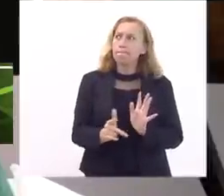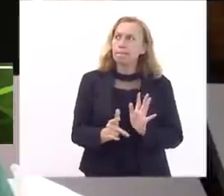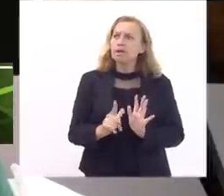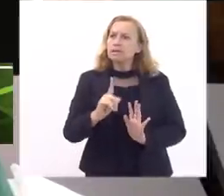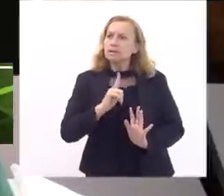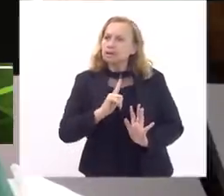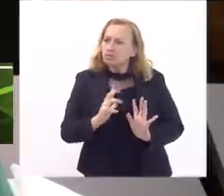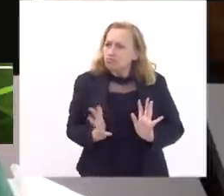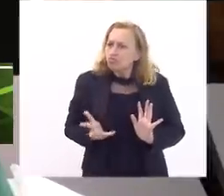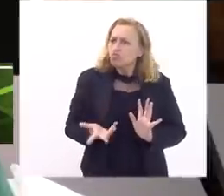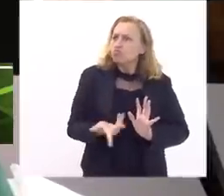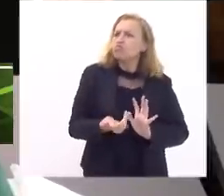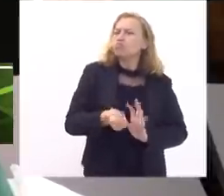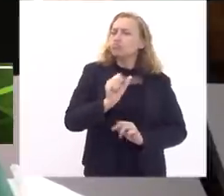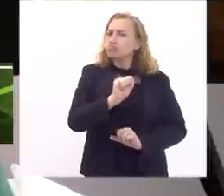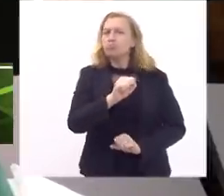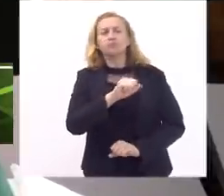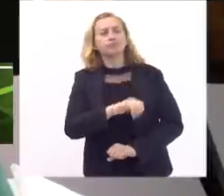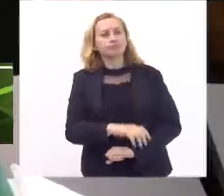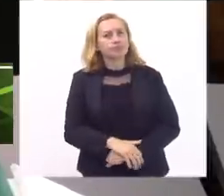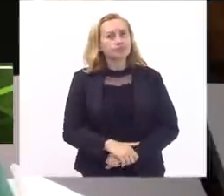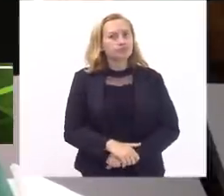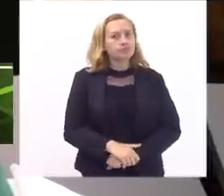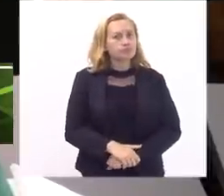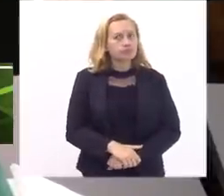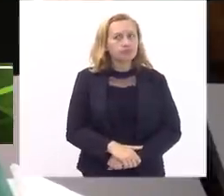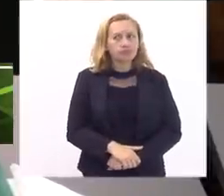que tem qualidade. E...